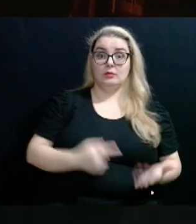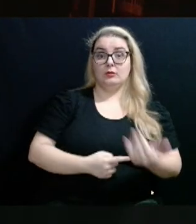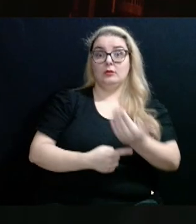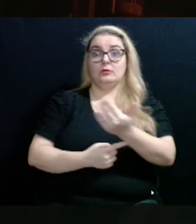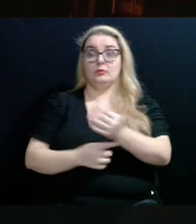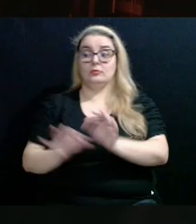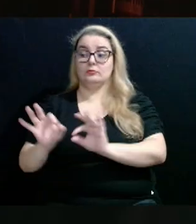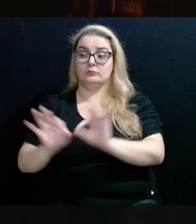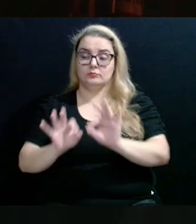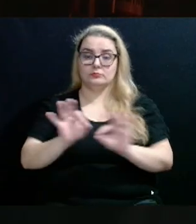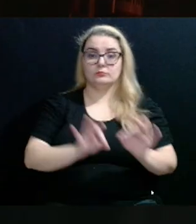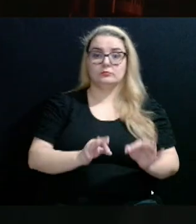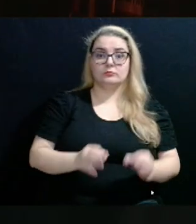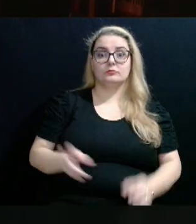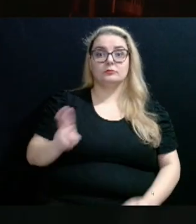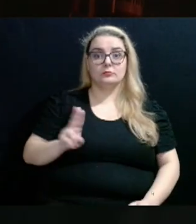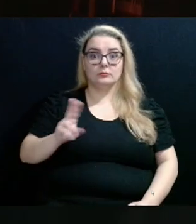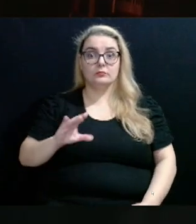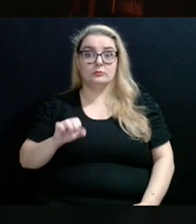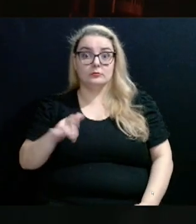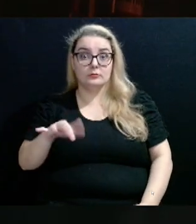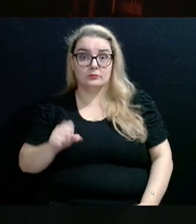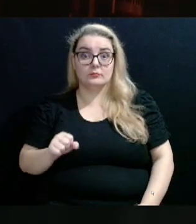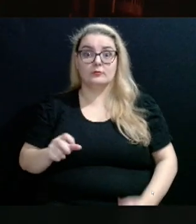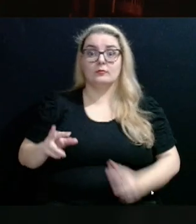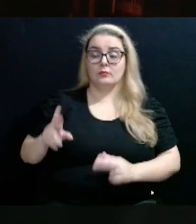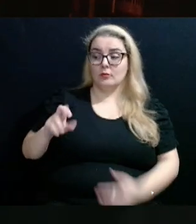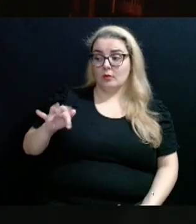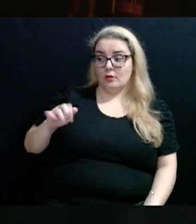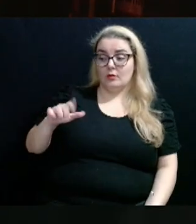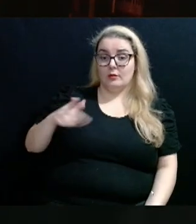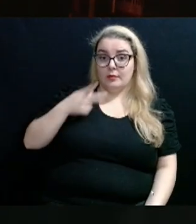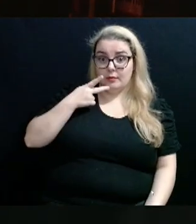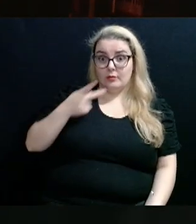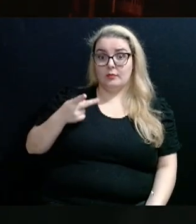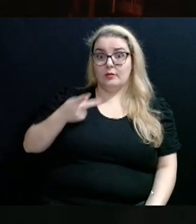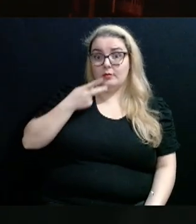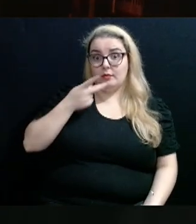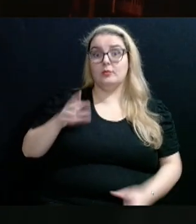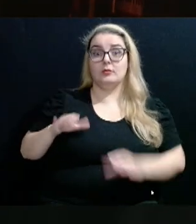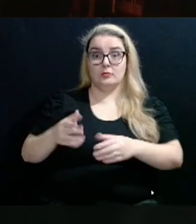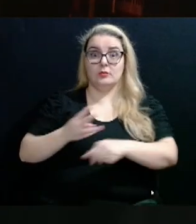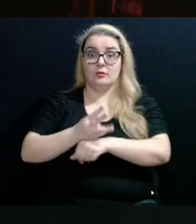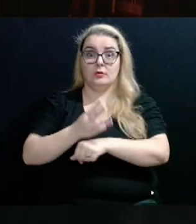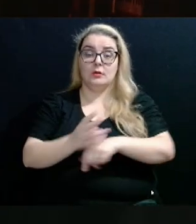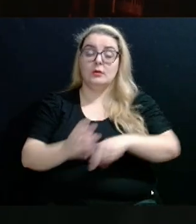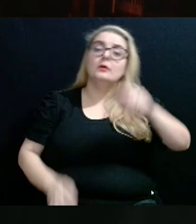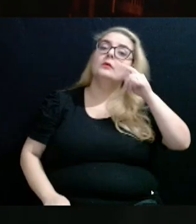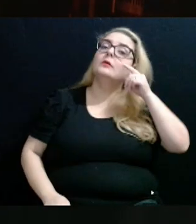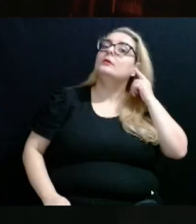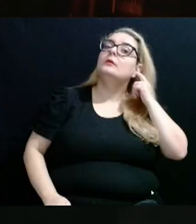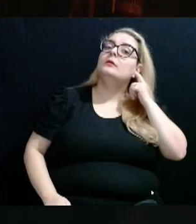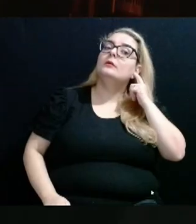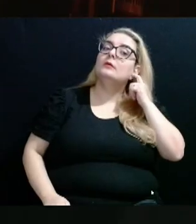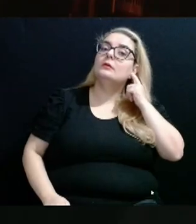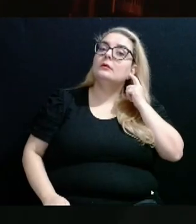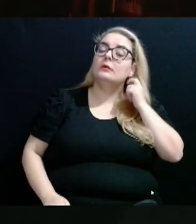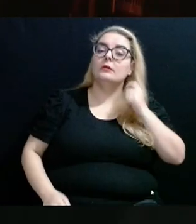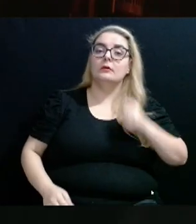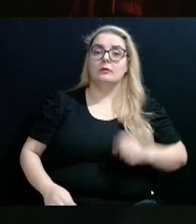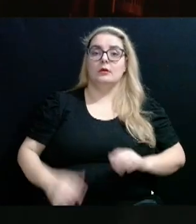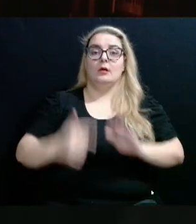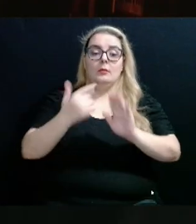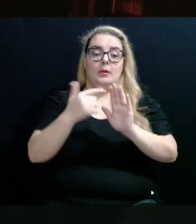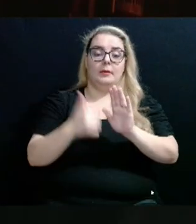coleções. Foi o que o Rafael trouxe, porque ele falou do grupo do WhatsApp. Você imagina um grupo do WhatsApp, a galera começar a descer ali todas as figurinhas que tem